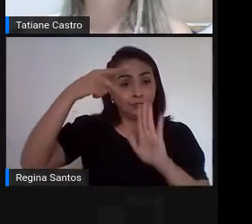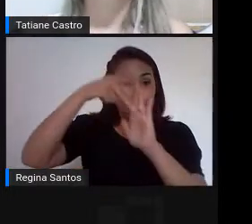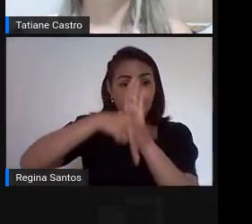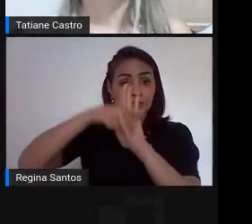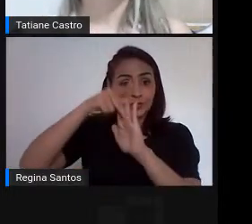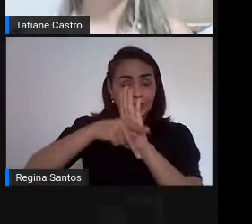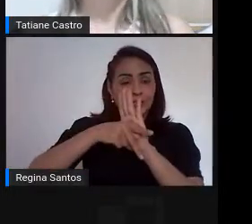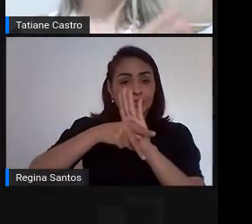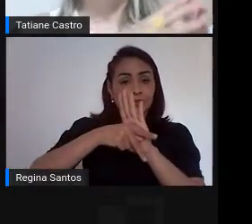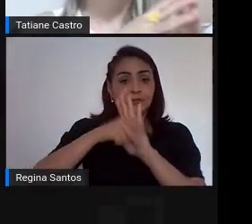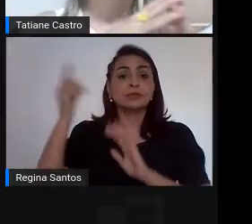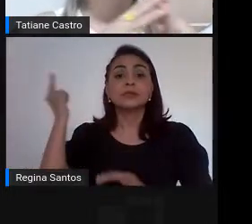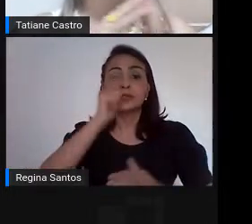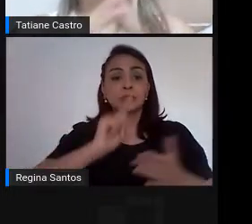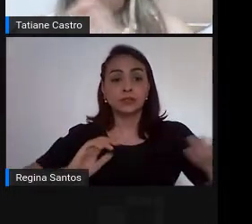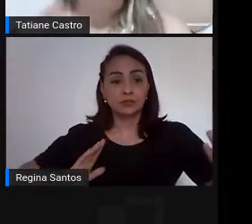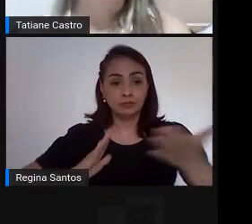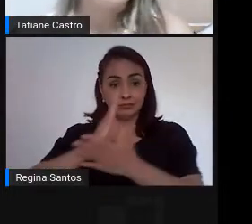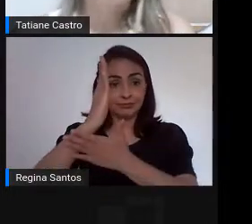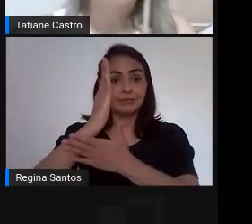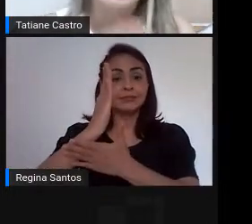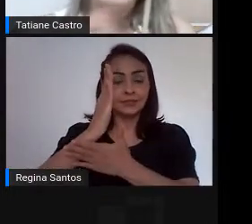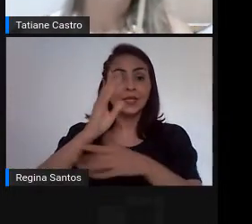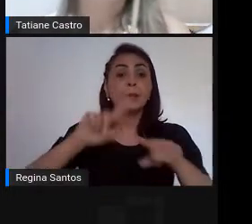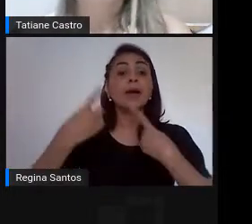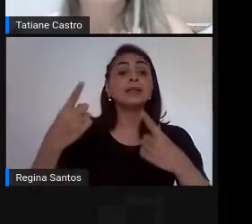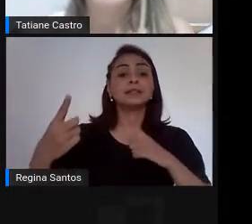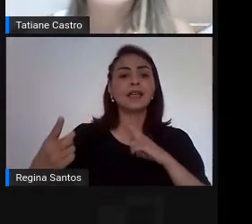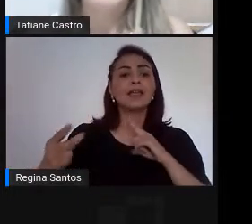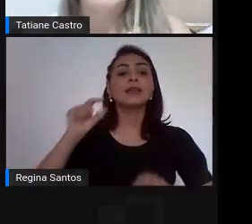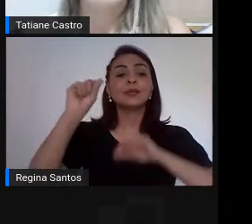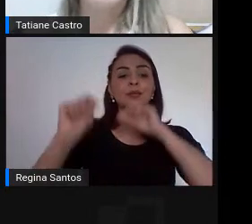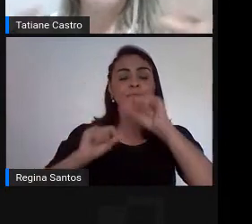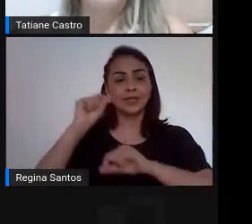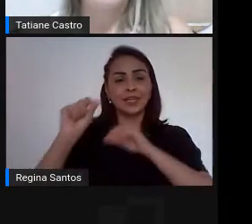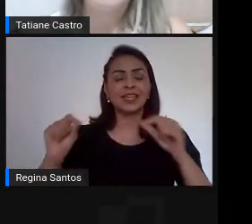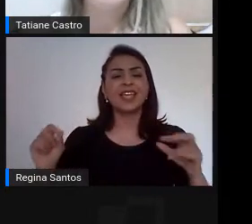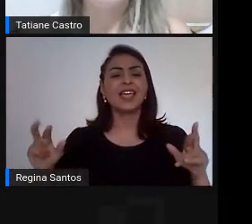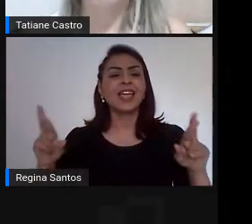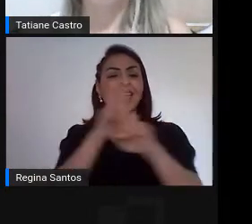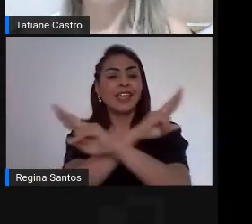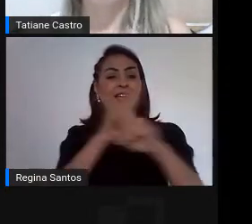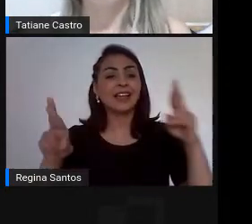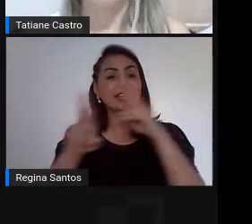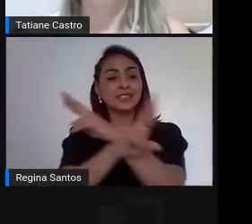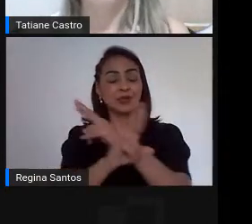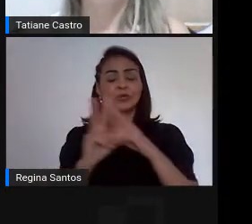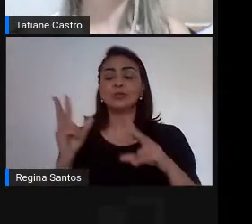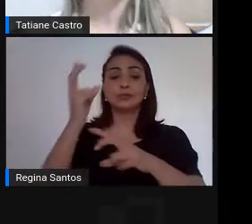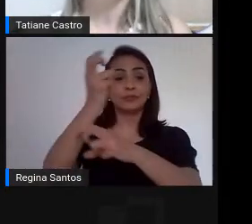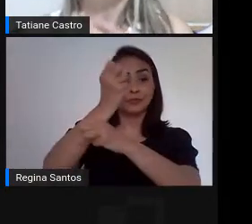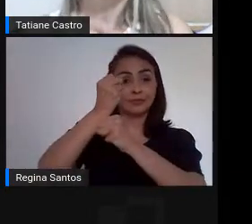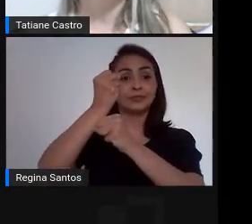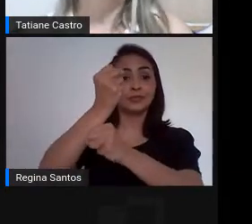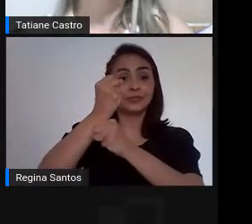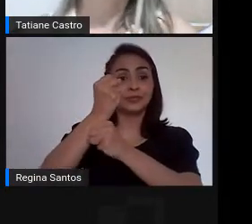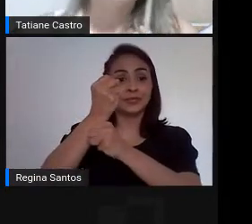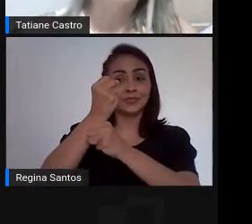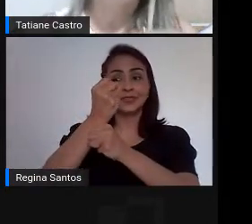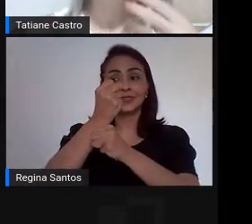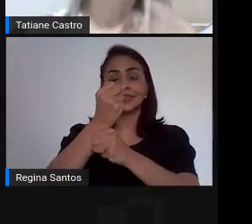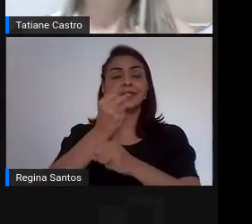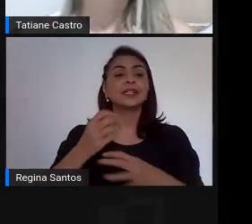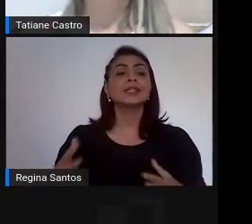disputas, né? Existem processos, relações de poder que estão intrínsecos dentro desse processo que,